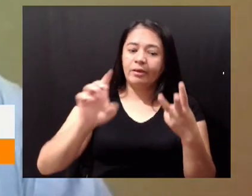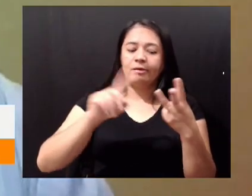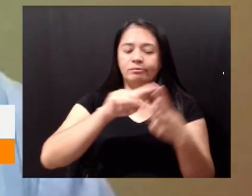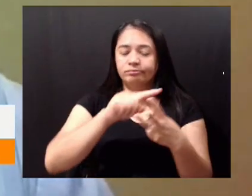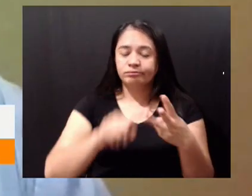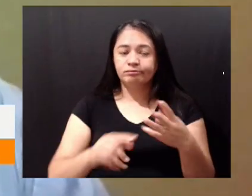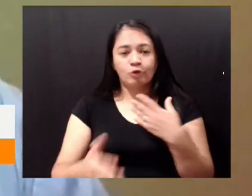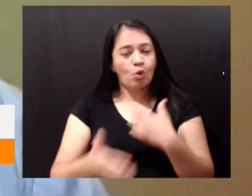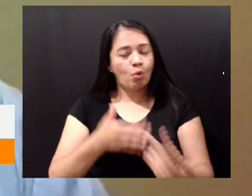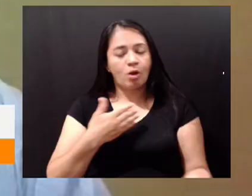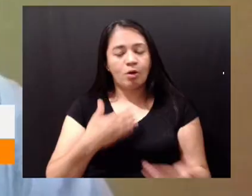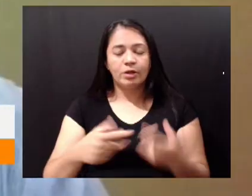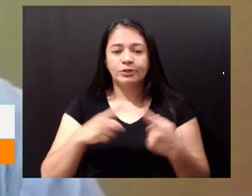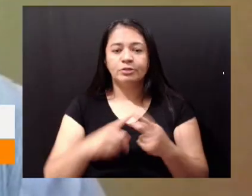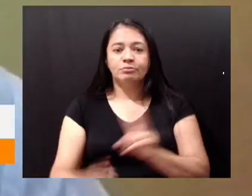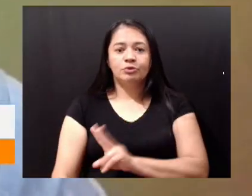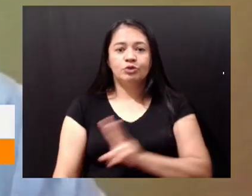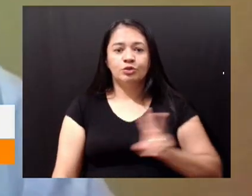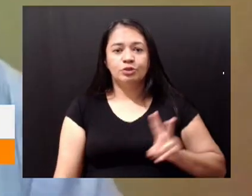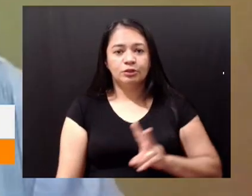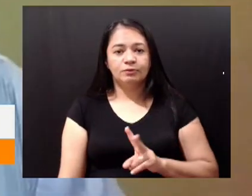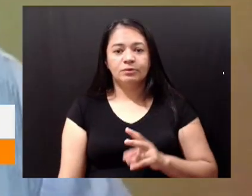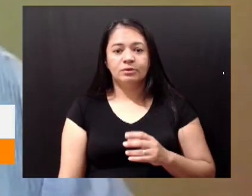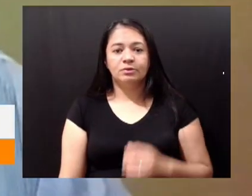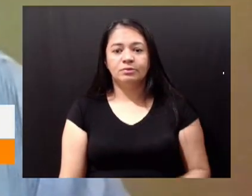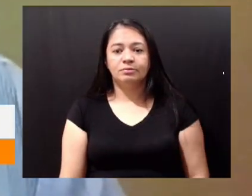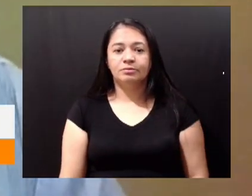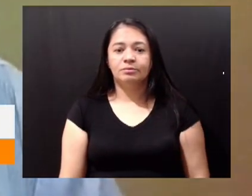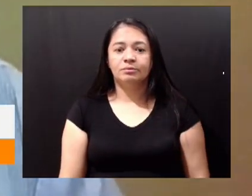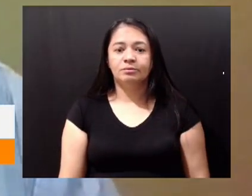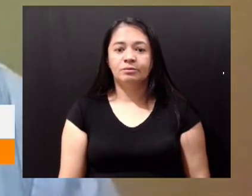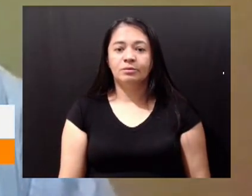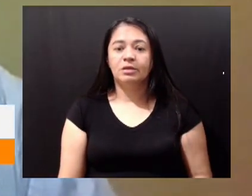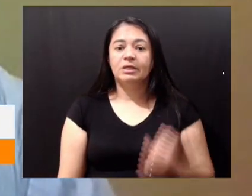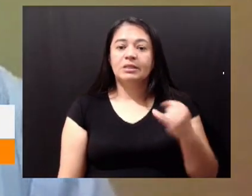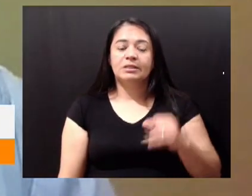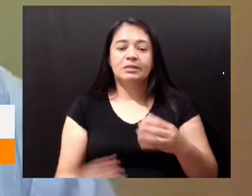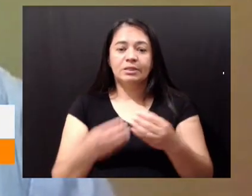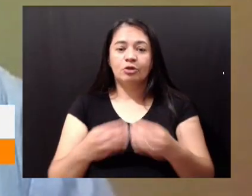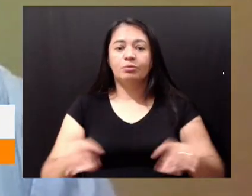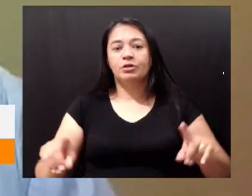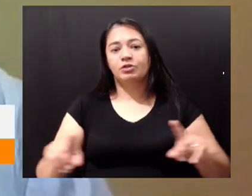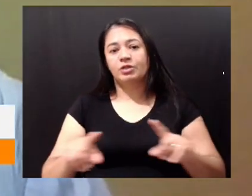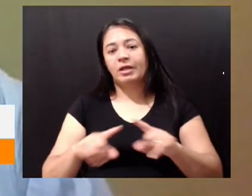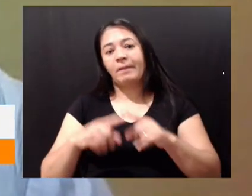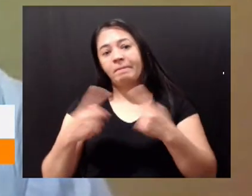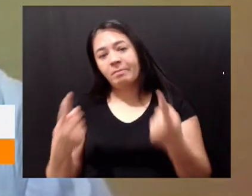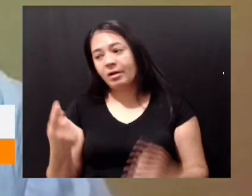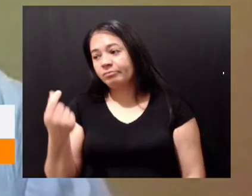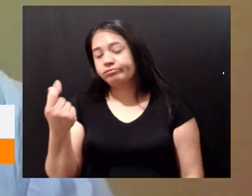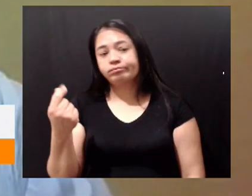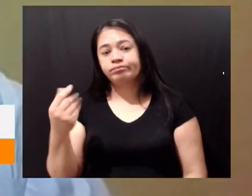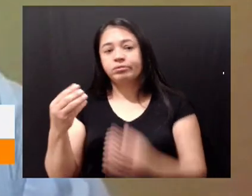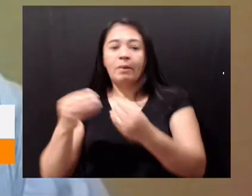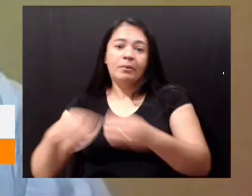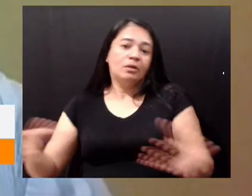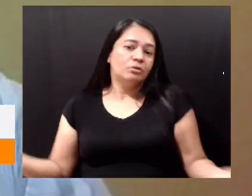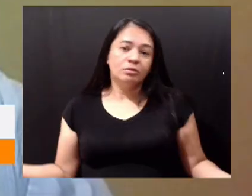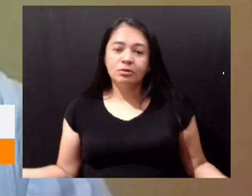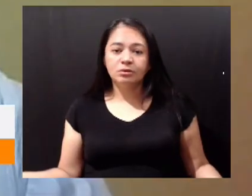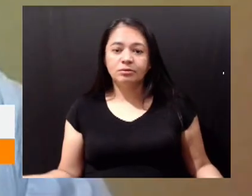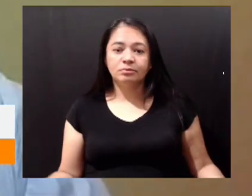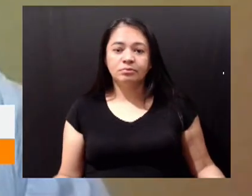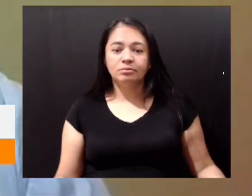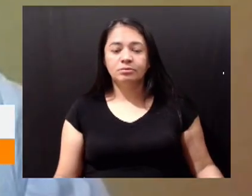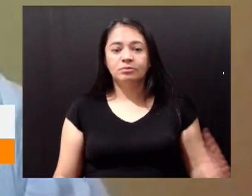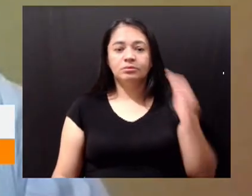quando não é danoso, é um desperdício de recurso. Uhum. Quando se trata, inclusive, do que chamam de